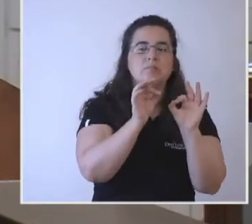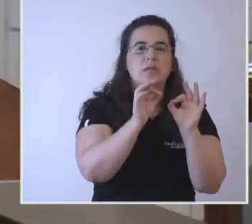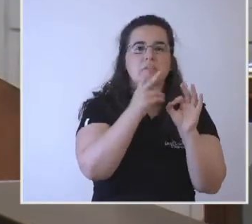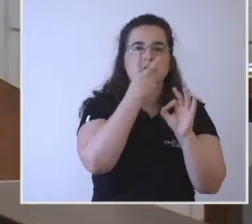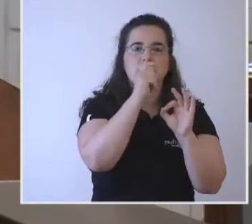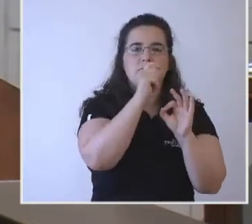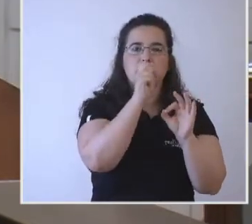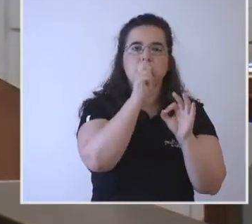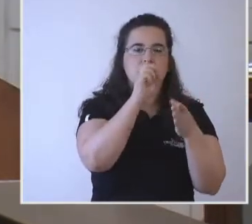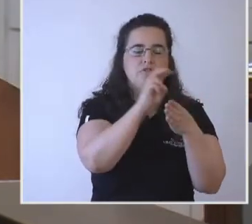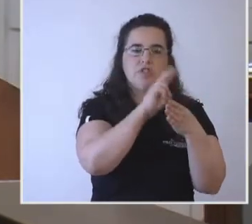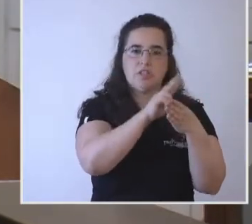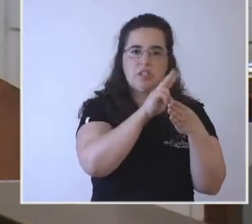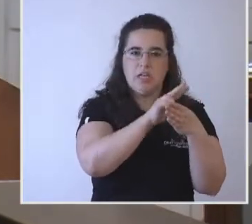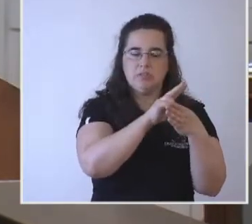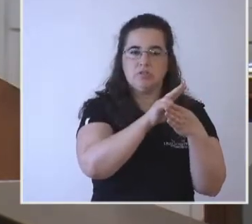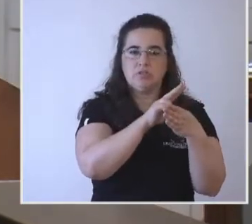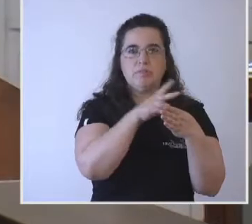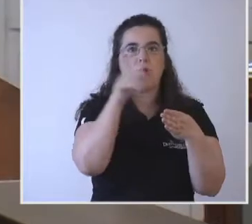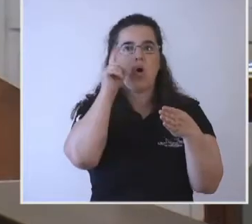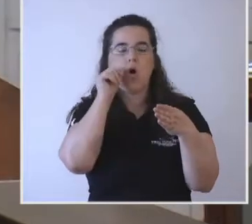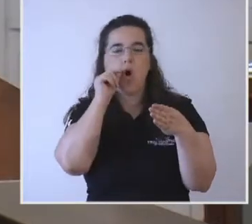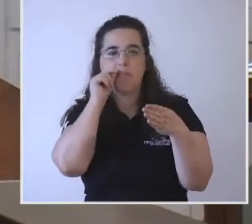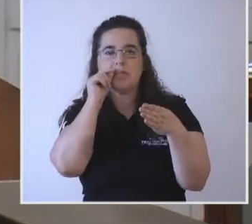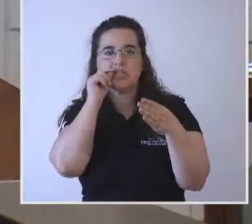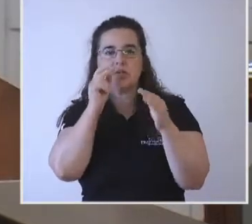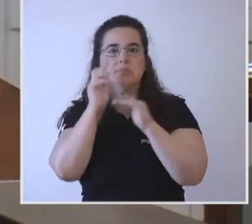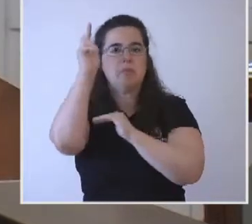homens, mas há sugestões de efeito nas mulheres também.